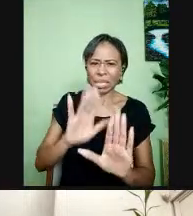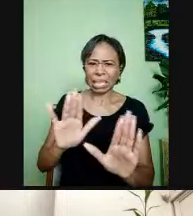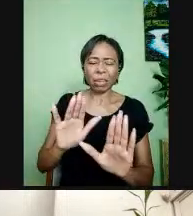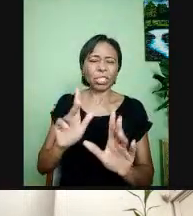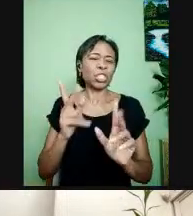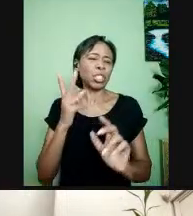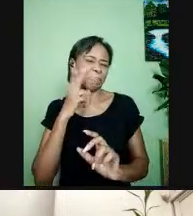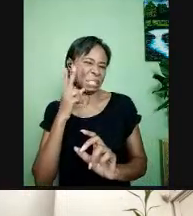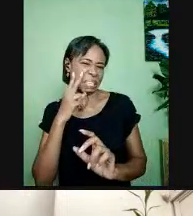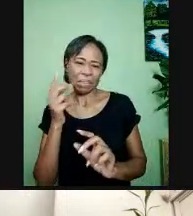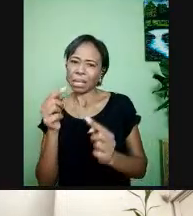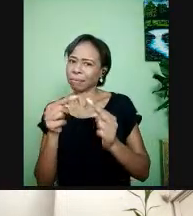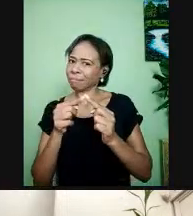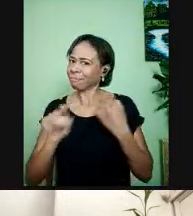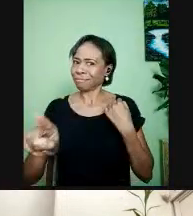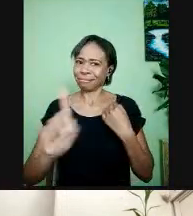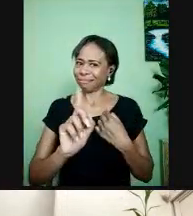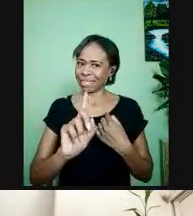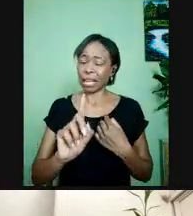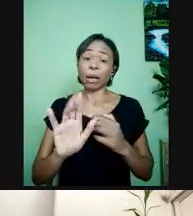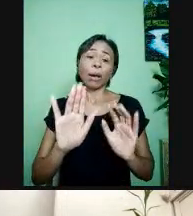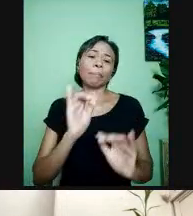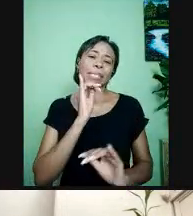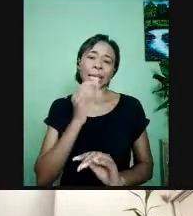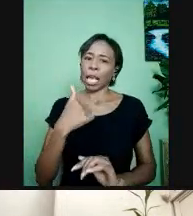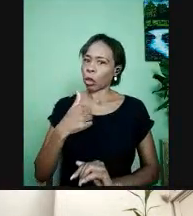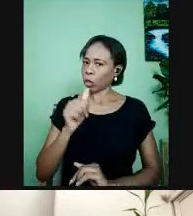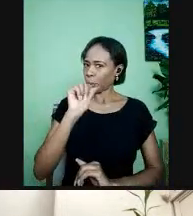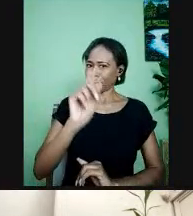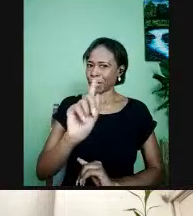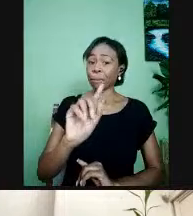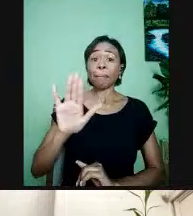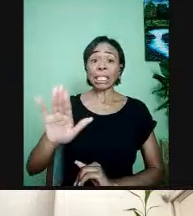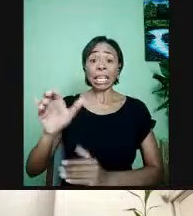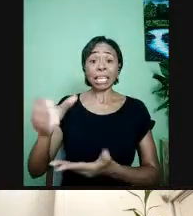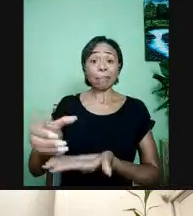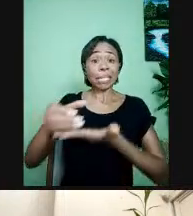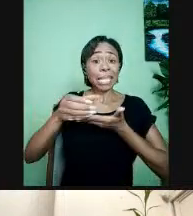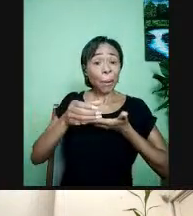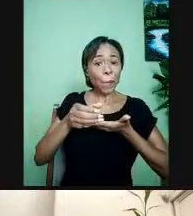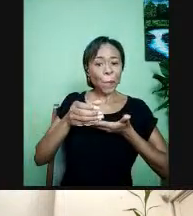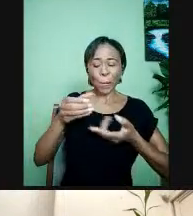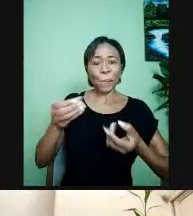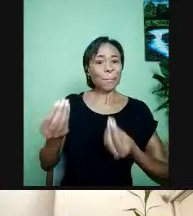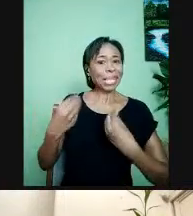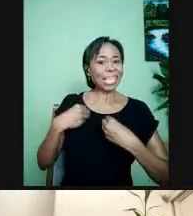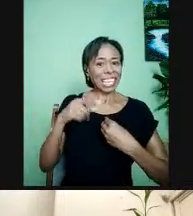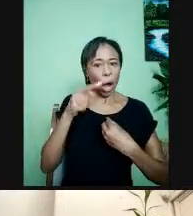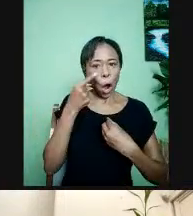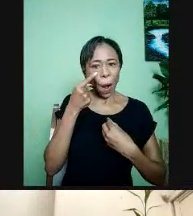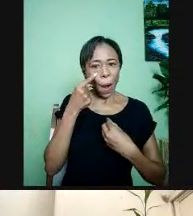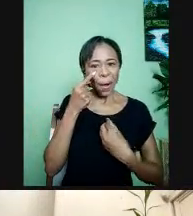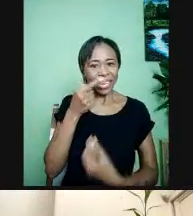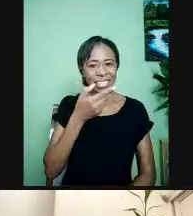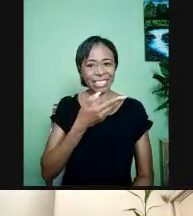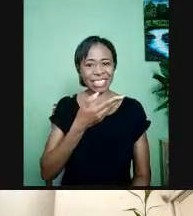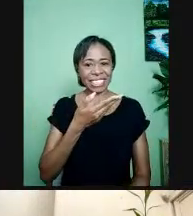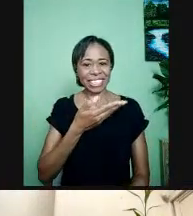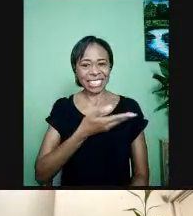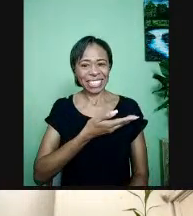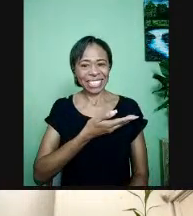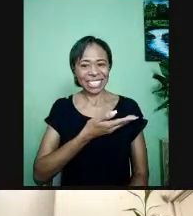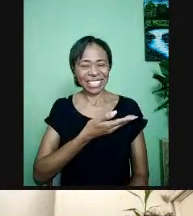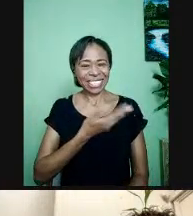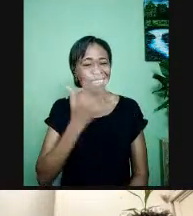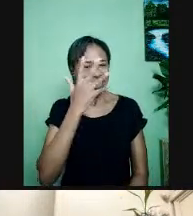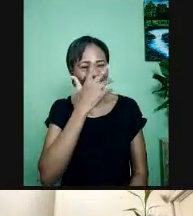cerveja, né? Inclusive, eu não bebo, mas ele me deu uma caixinha, porque, olha, ela é tão fofa. Aqui. Ah, sim. Eu e já